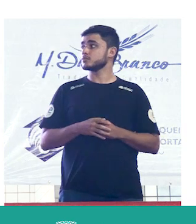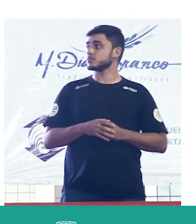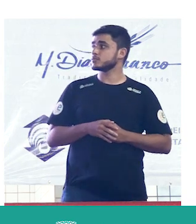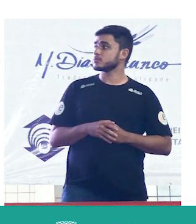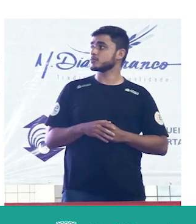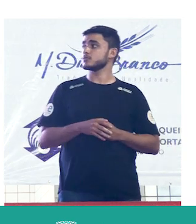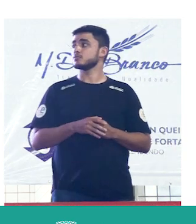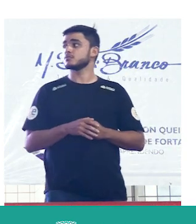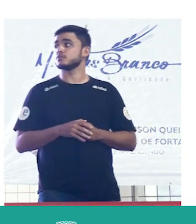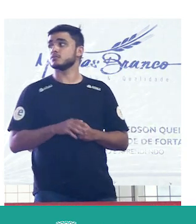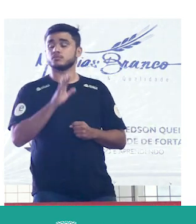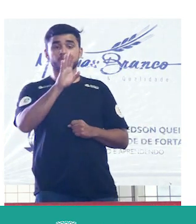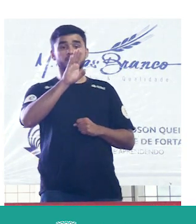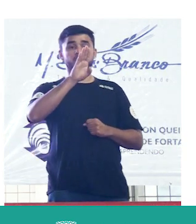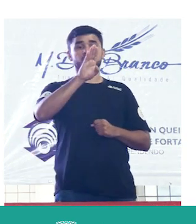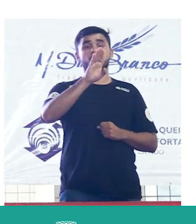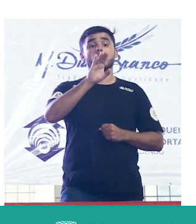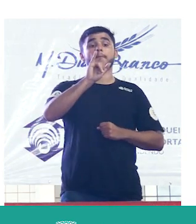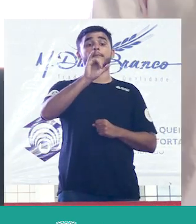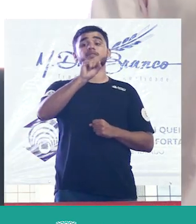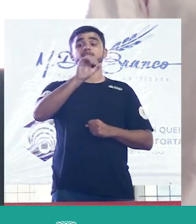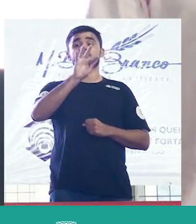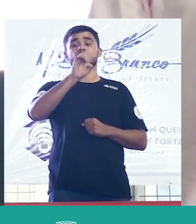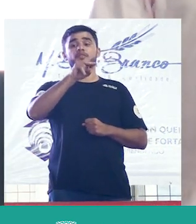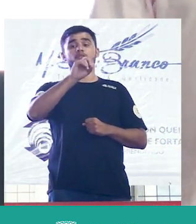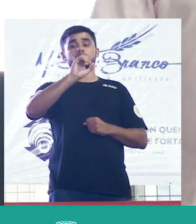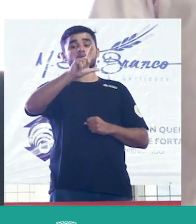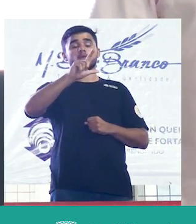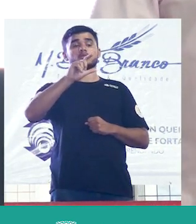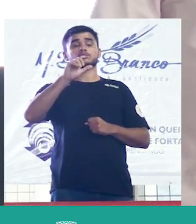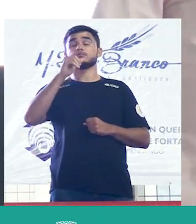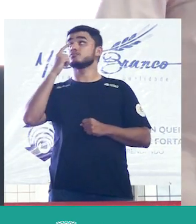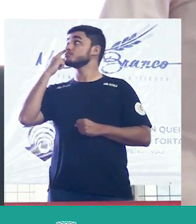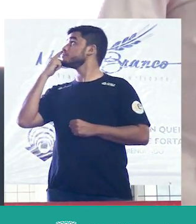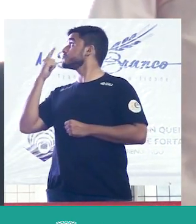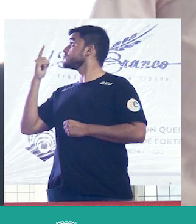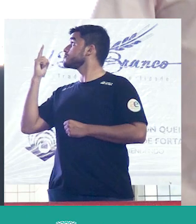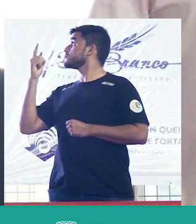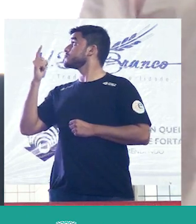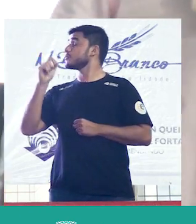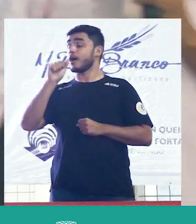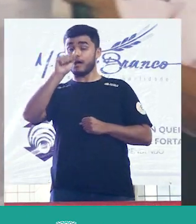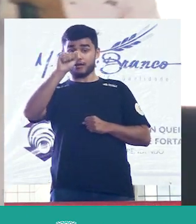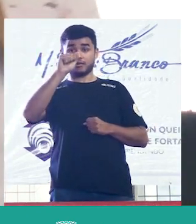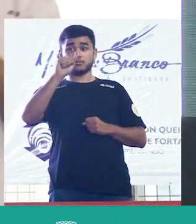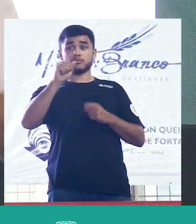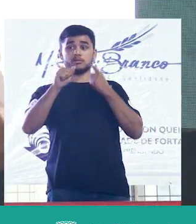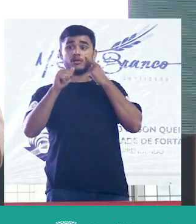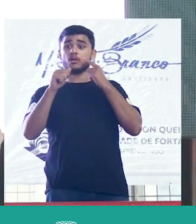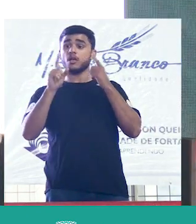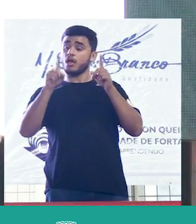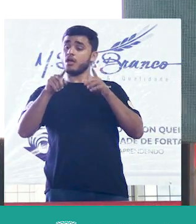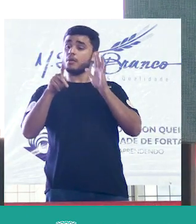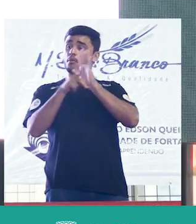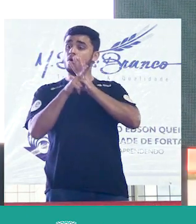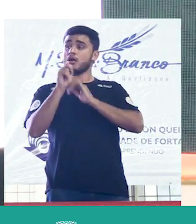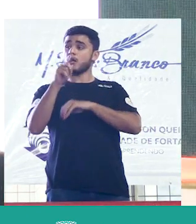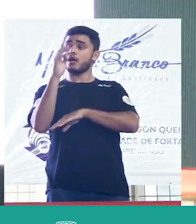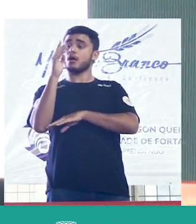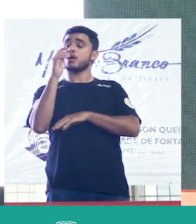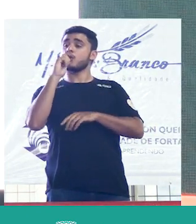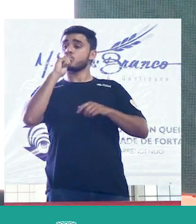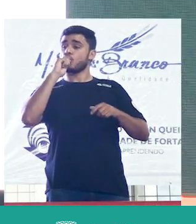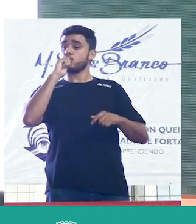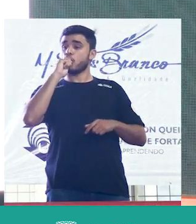Comentário sobre bisfenol A. O bisfenol A, ele era um material utilizado para confeccionar mamadeiras para as nossas crianças, né? Só